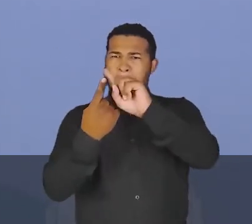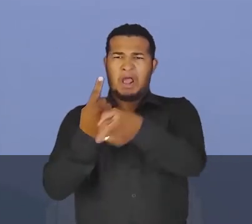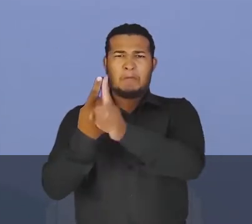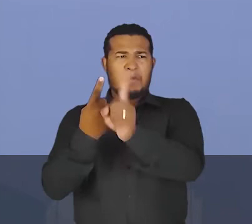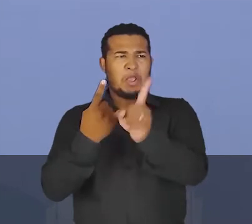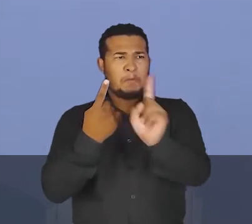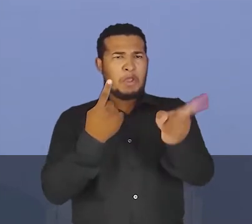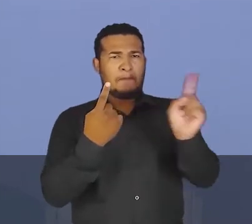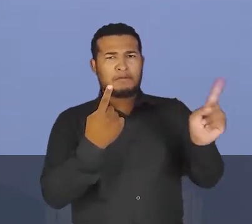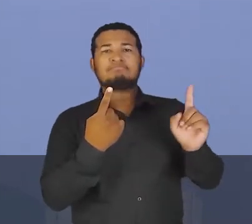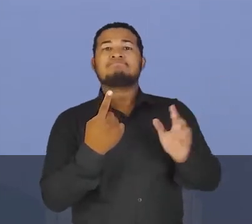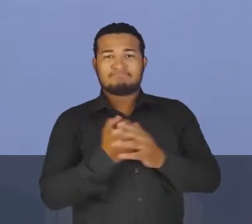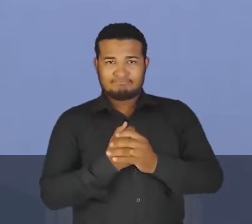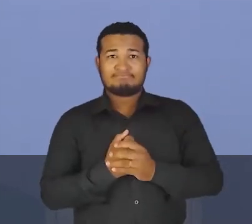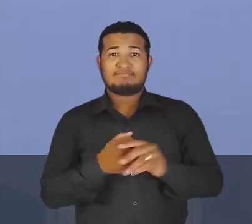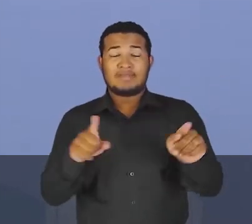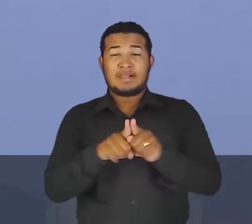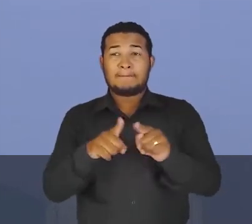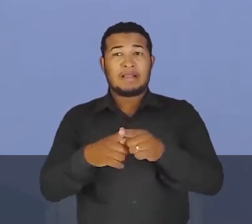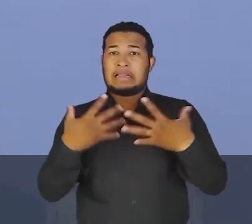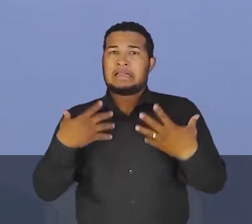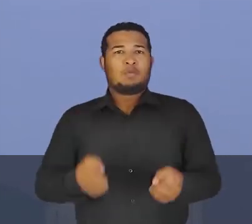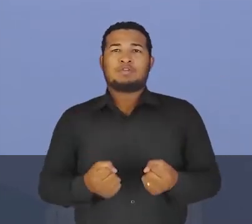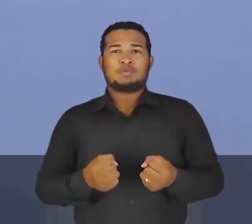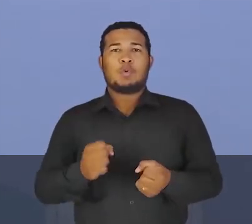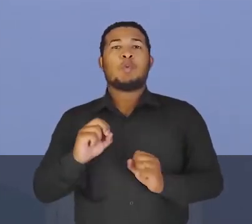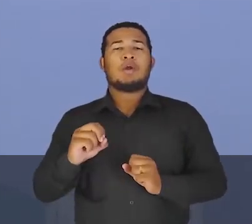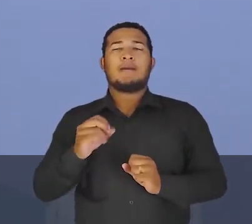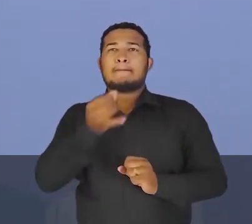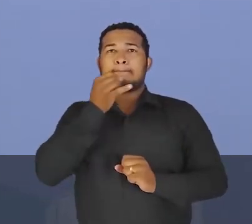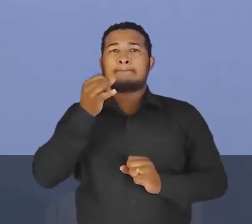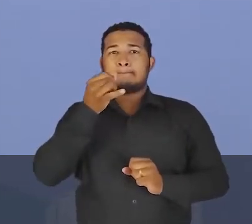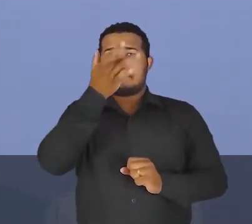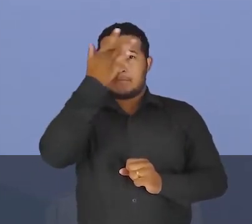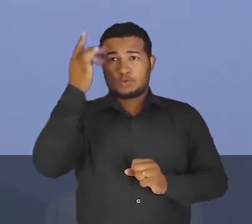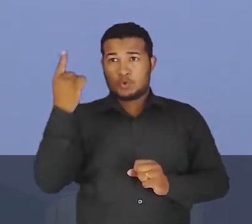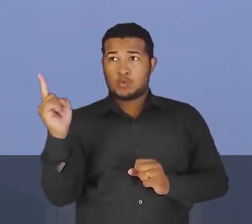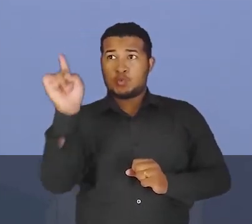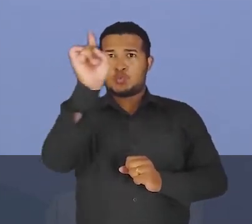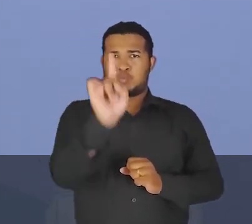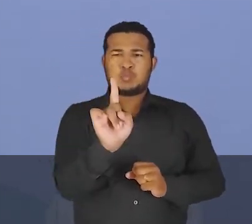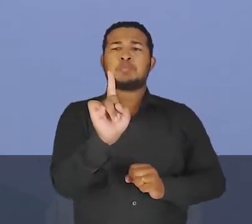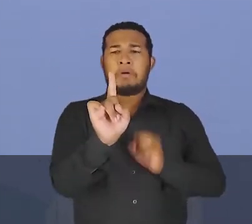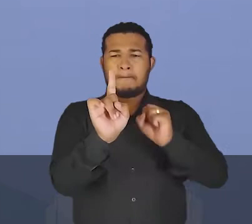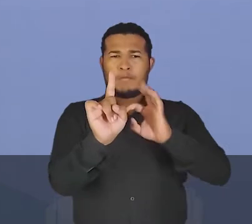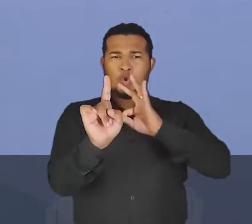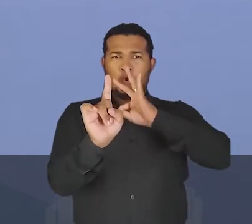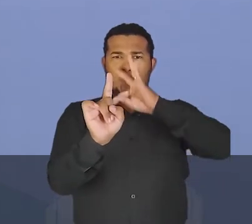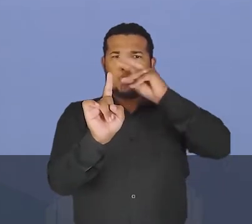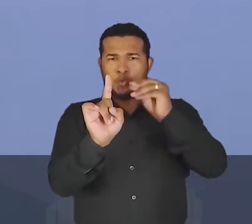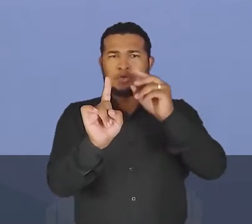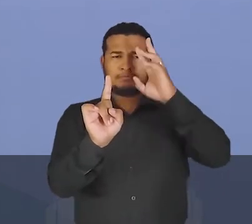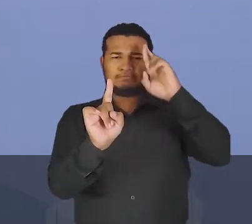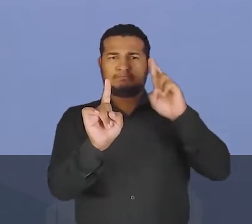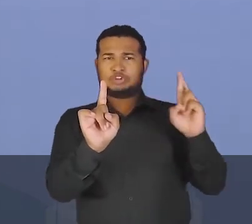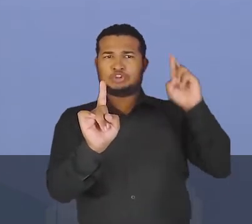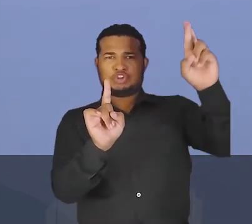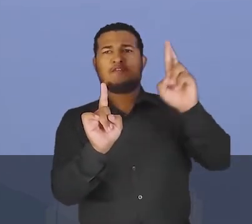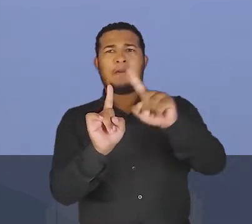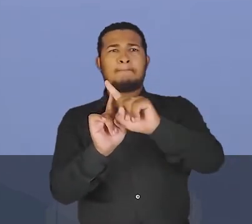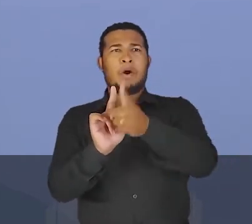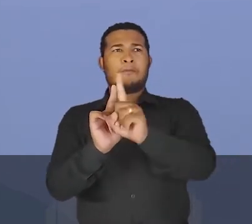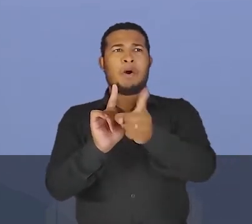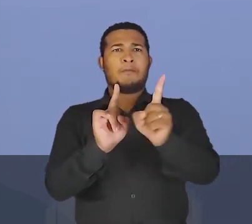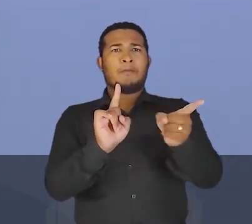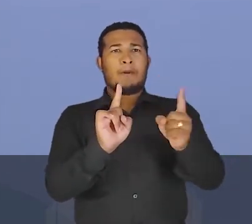regime, contrariou a ideia de você ter uma pessoa com poderes concentrados nas suas mãos. Por quê? Porque